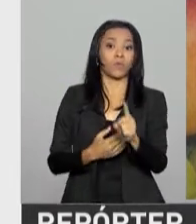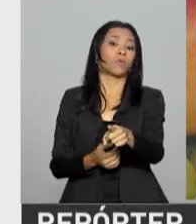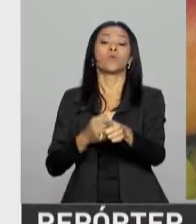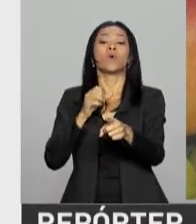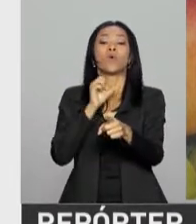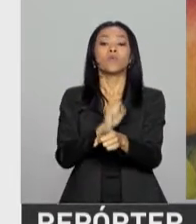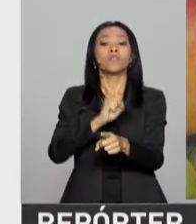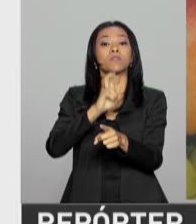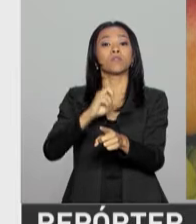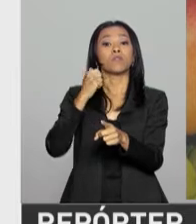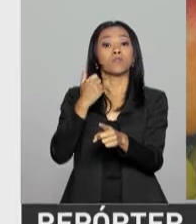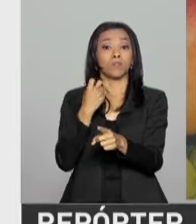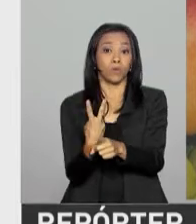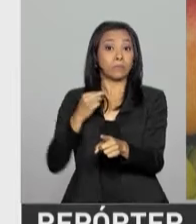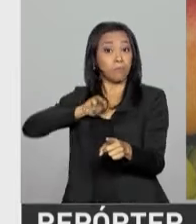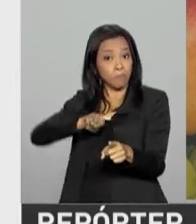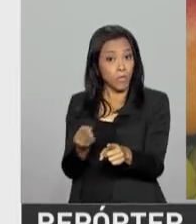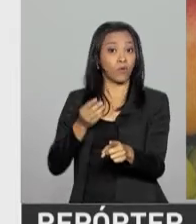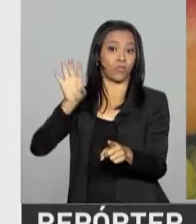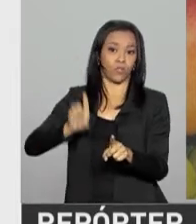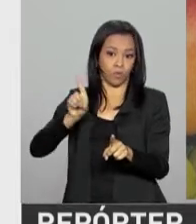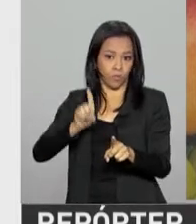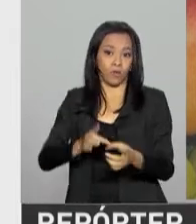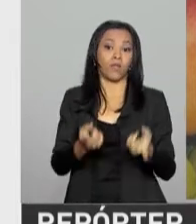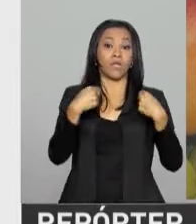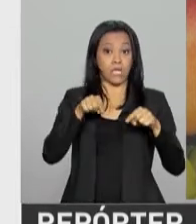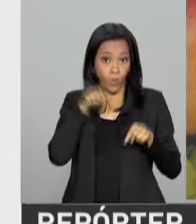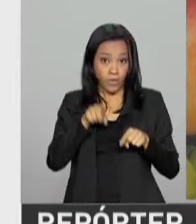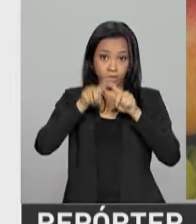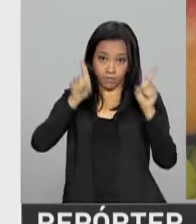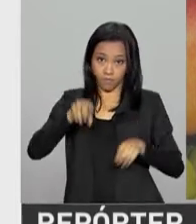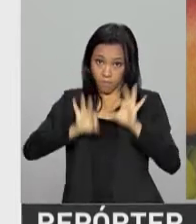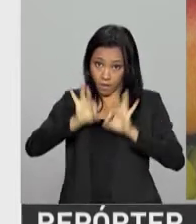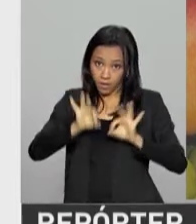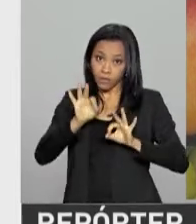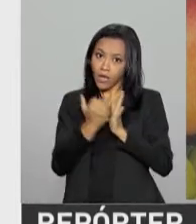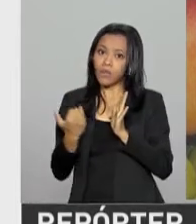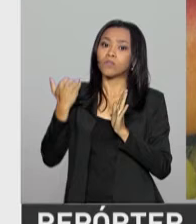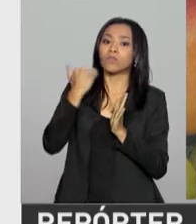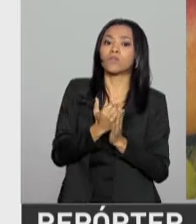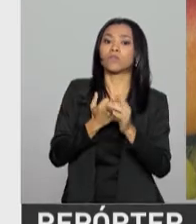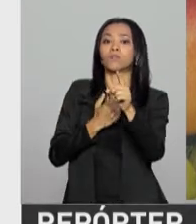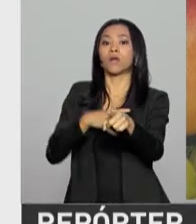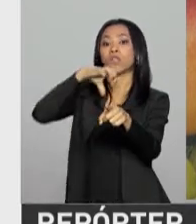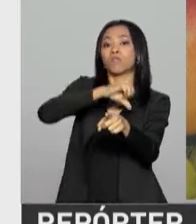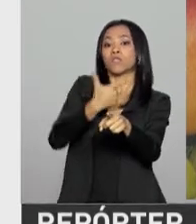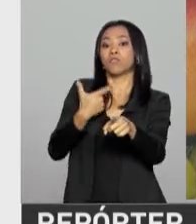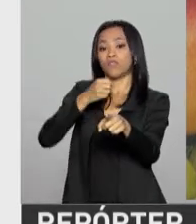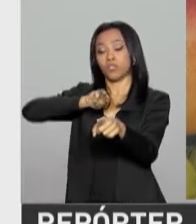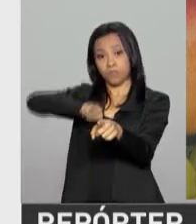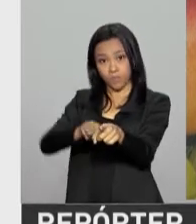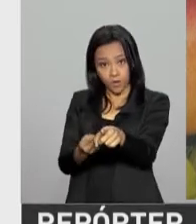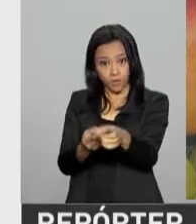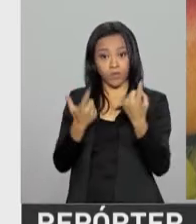milhões de dólares a expectativa com o lançamento do plano é que neste ano esse valor chega a 920 milhões de dólares e